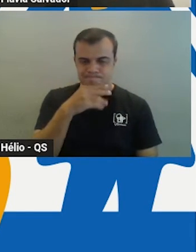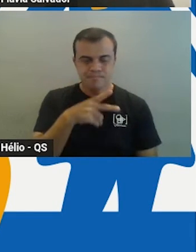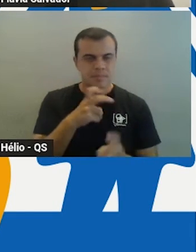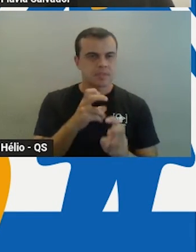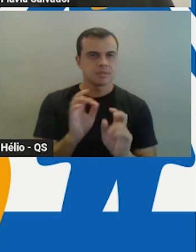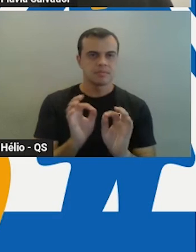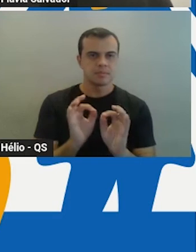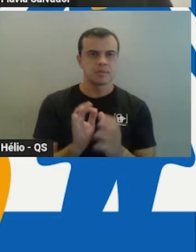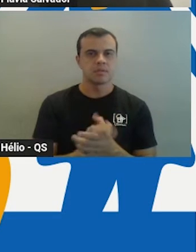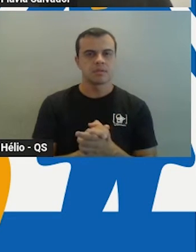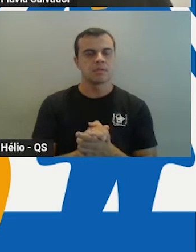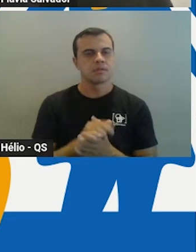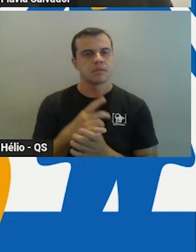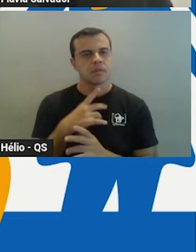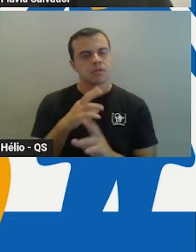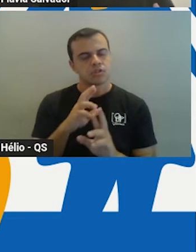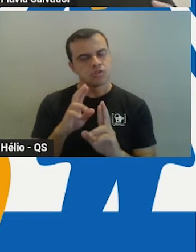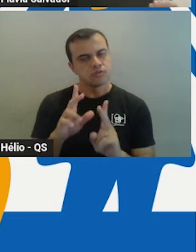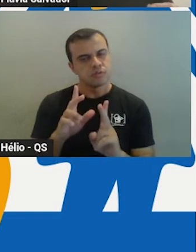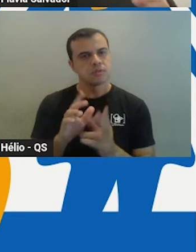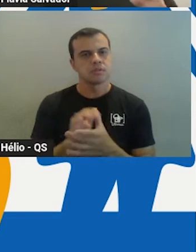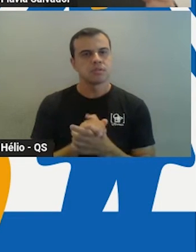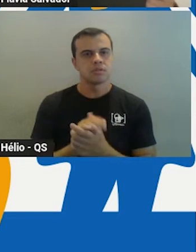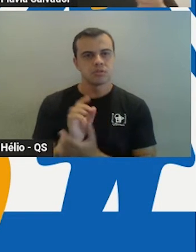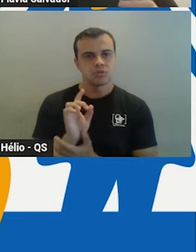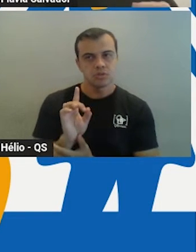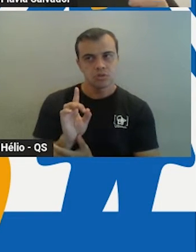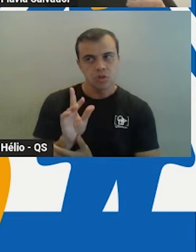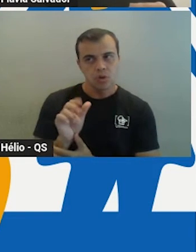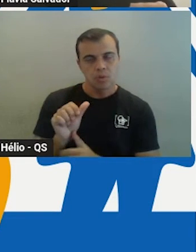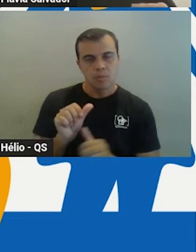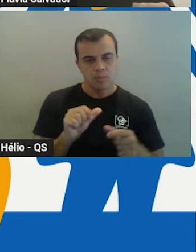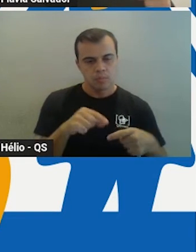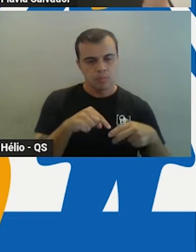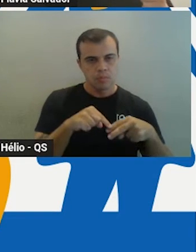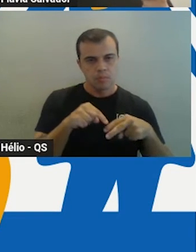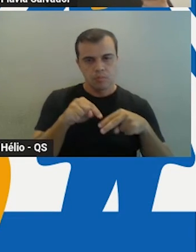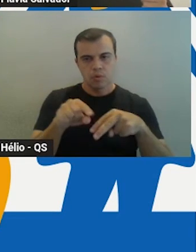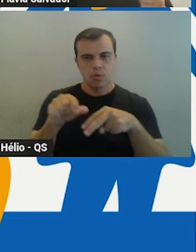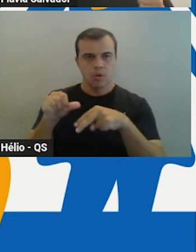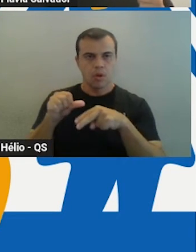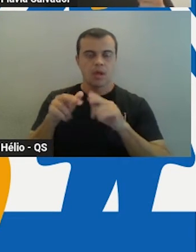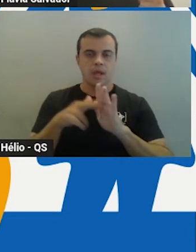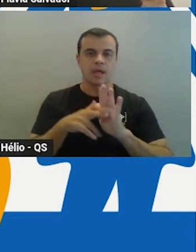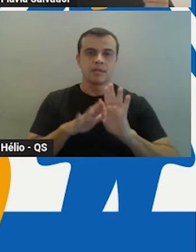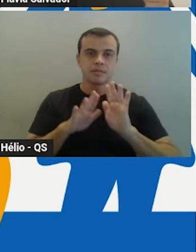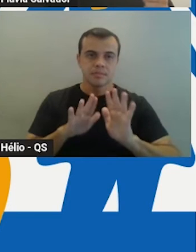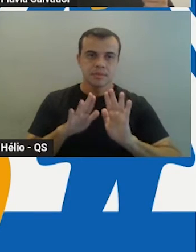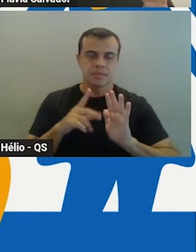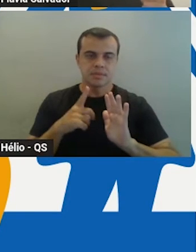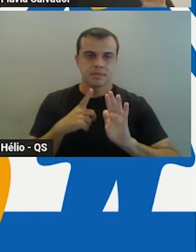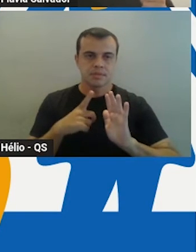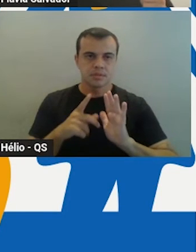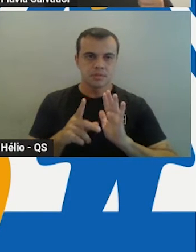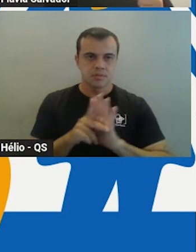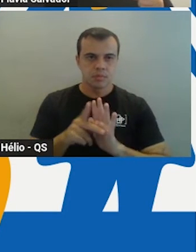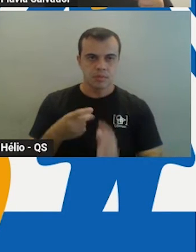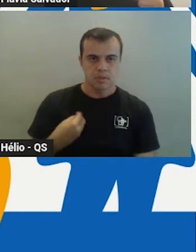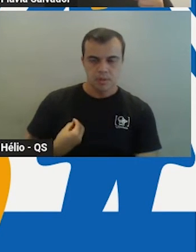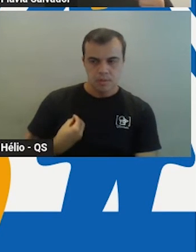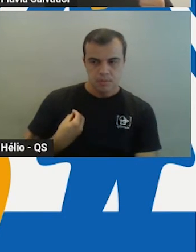perceber que está diferente, ela só mudou um pouquinho a regra, mas para os